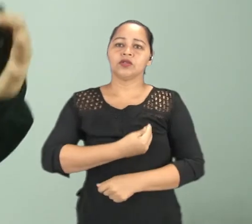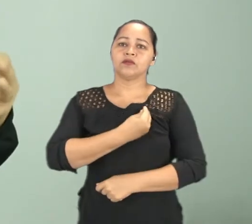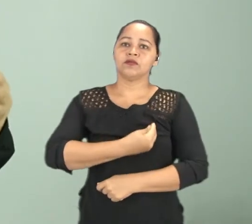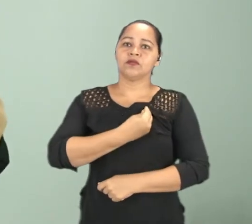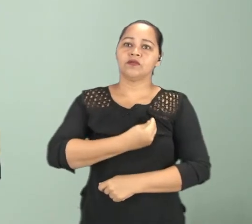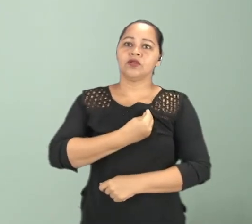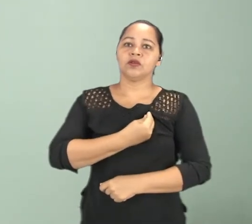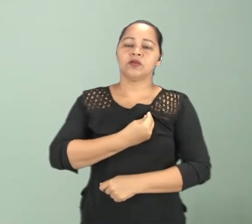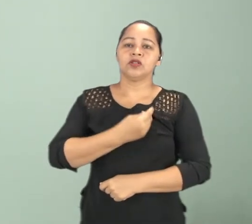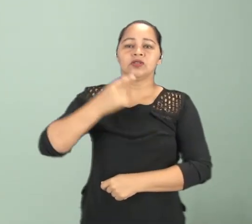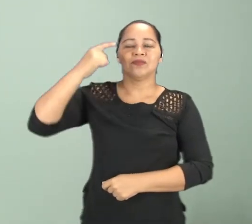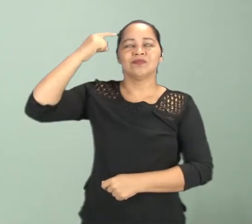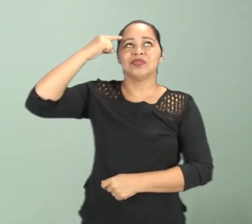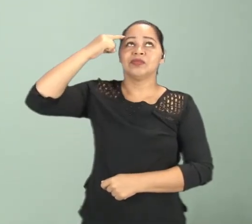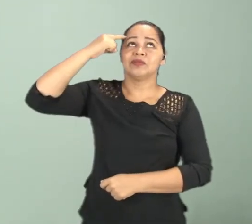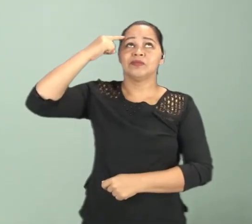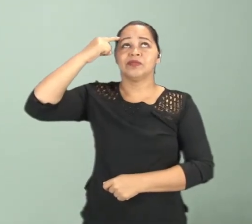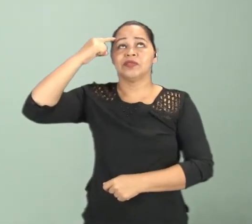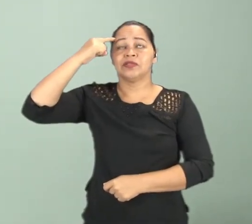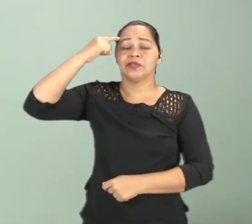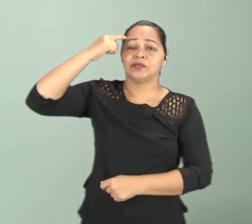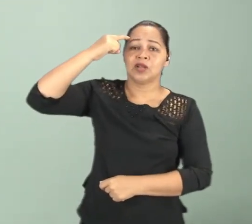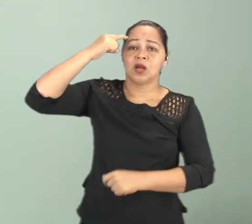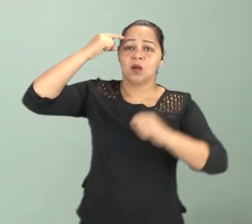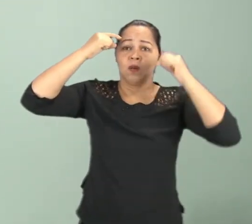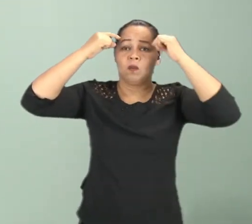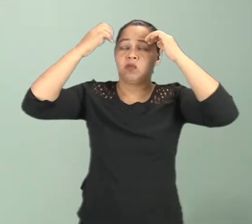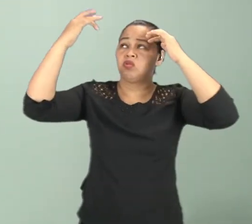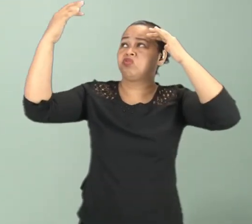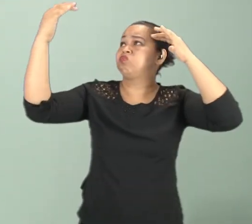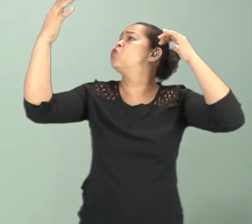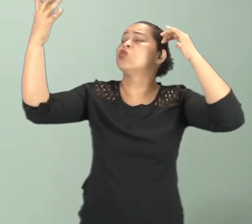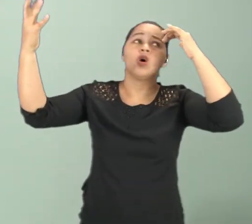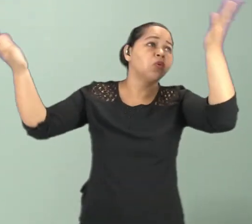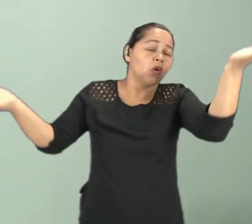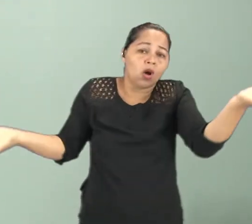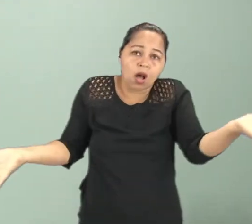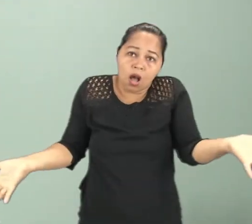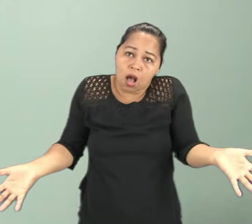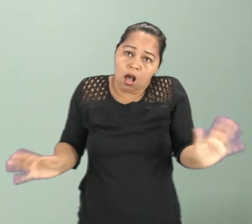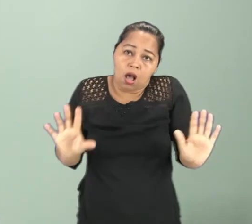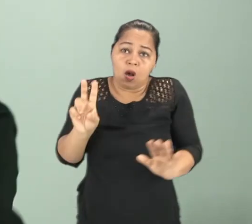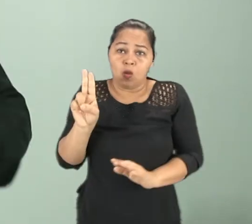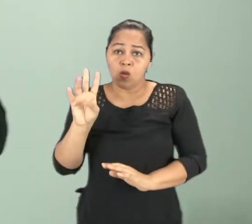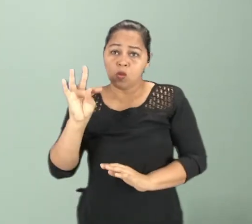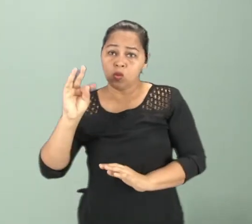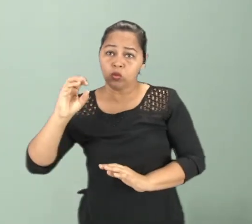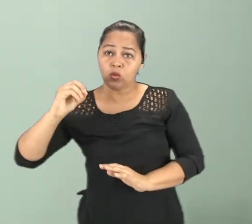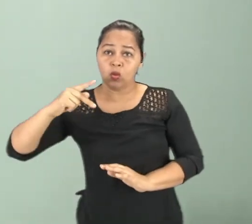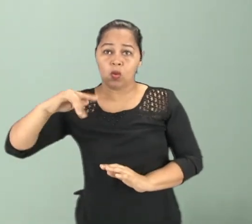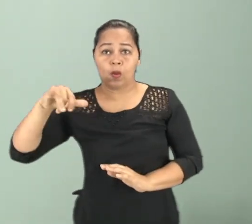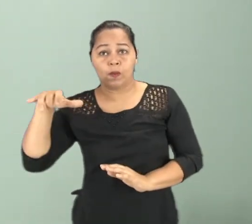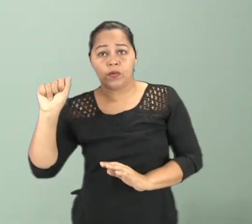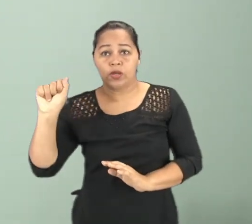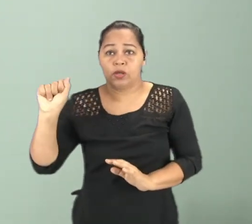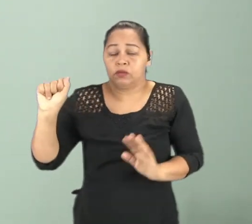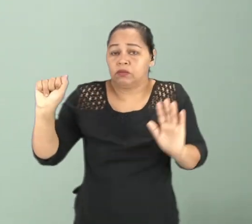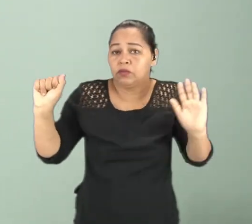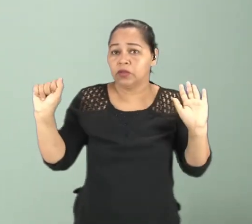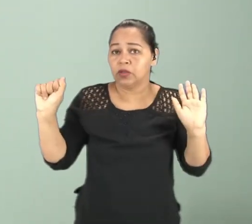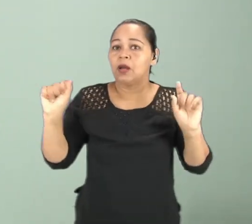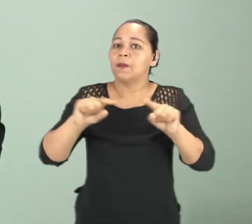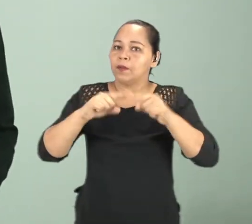São utopias que às vezes, olhando para o mundo, a gente tem dificuldade de acreditar nessas coisas, mas é importante, tá